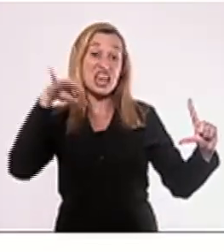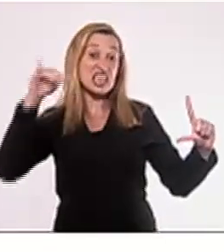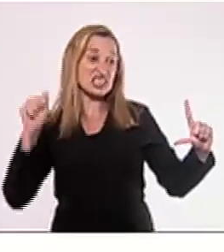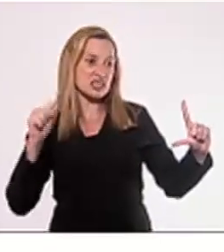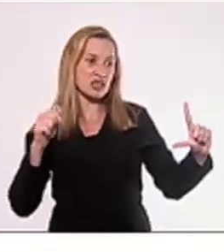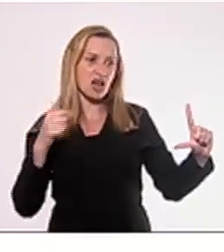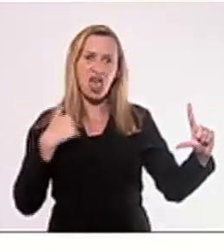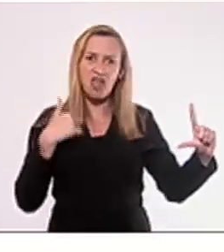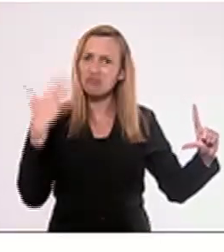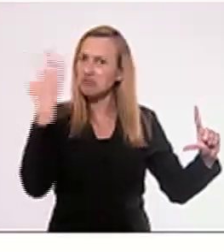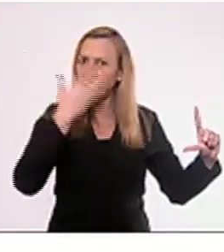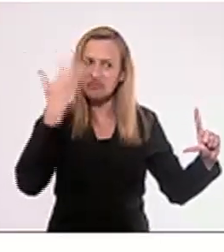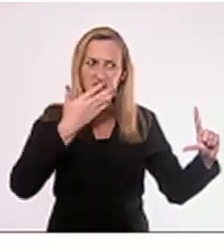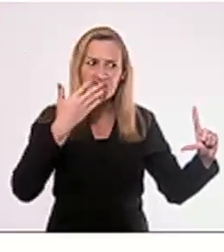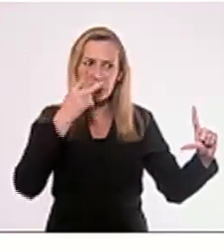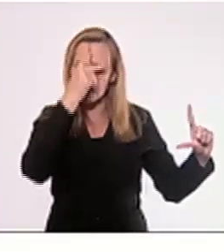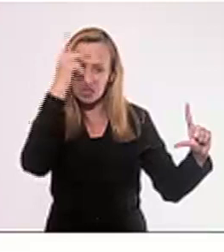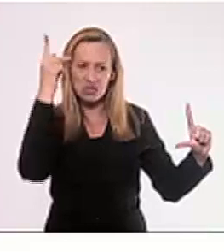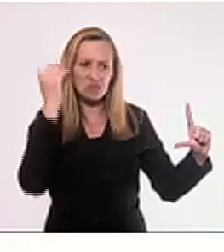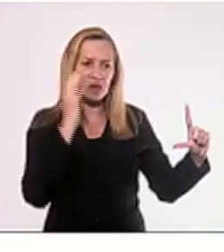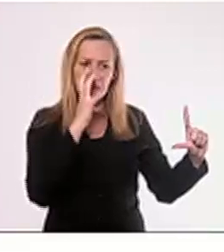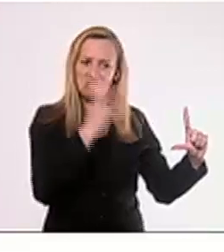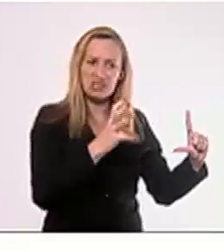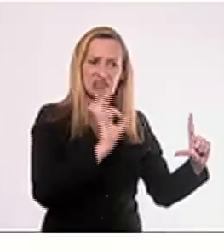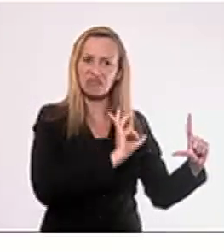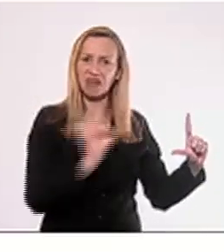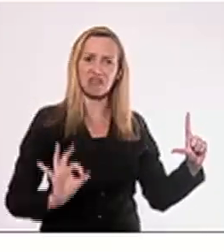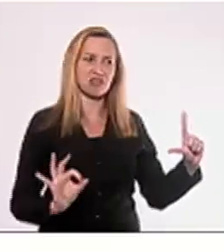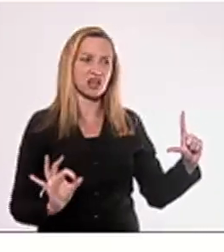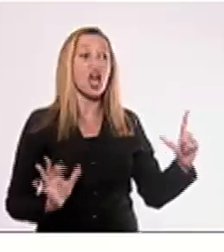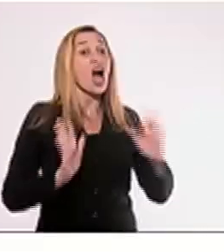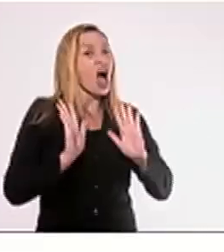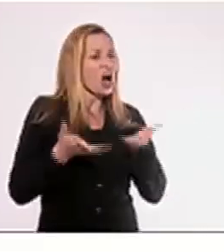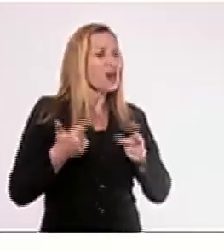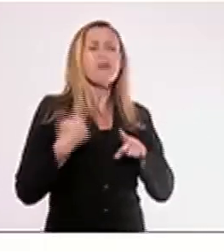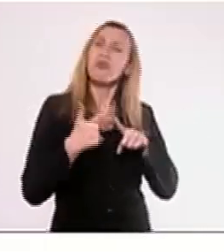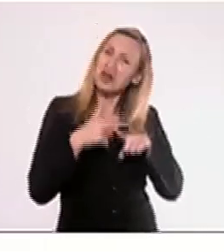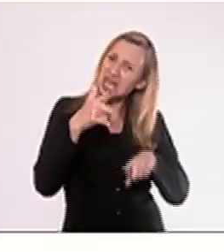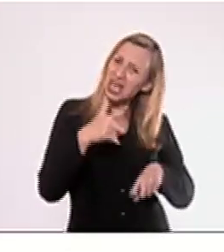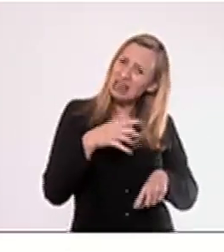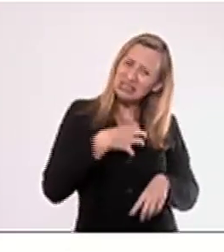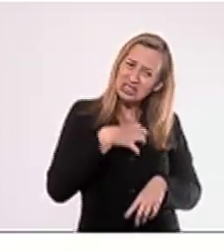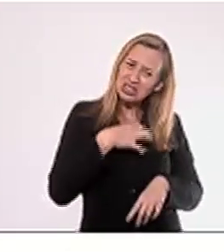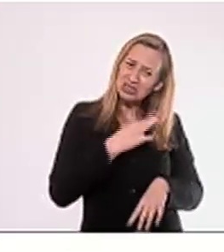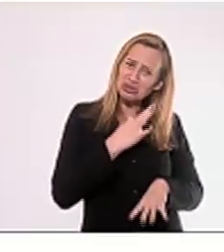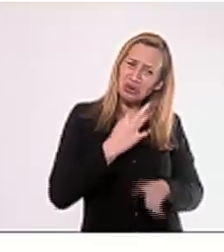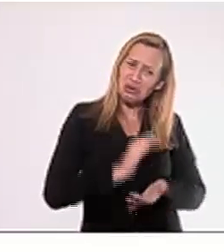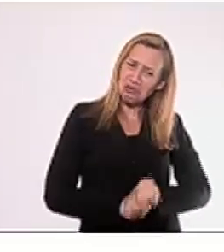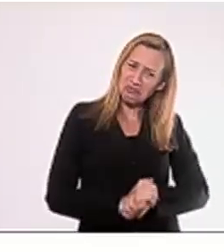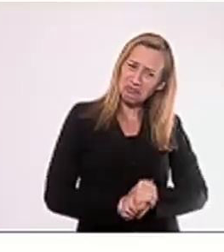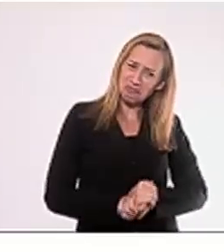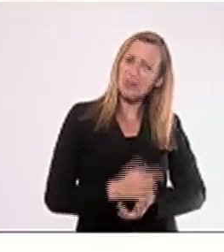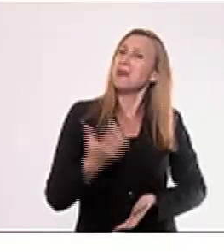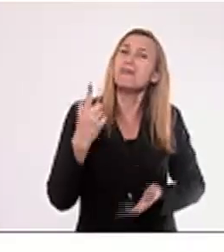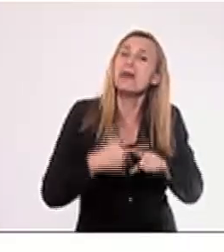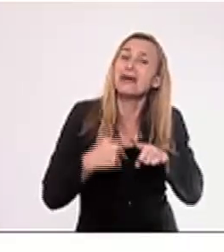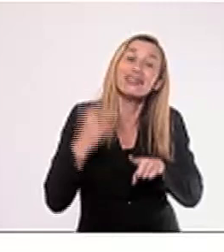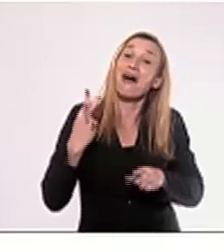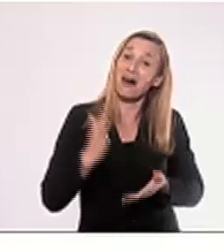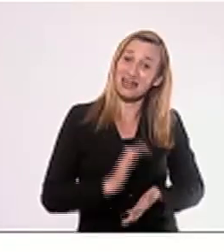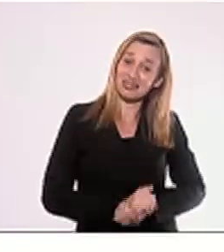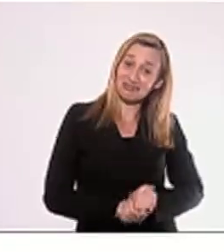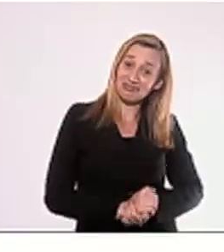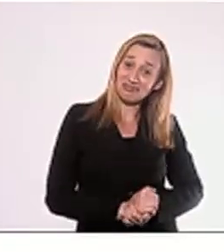Ora, eu não vi ninguém ser acusado de miliciano. Agora, por que isso doeu tanto? Por que dói